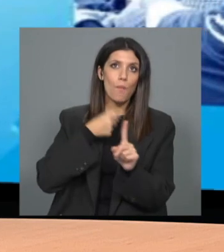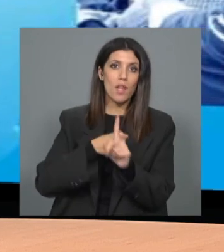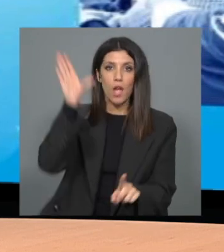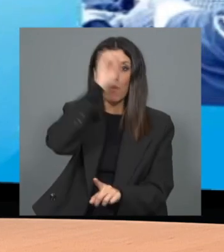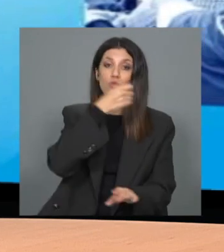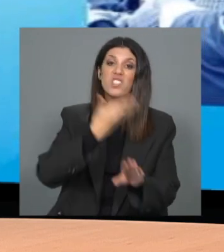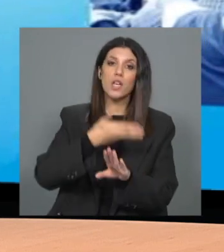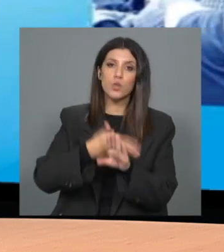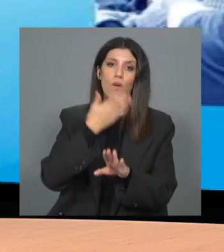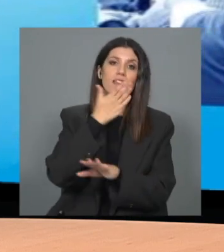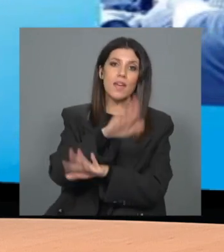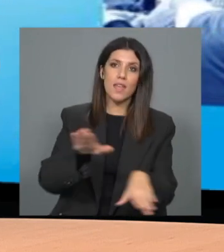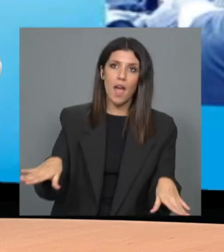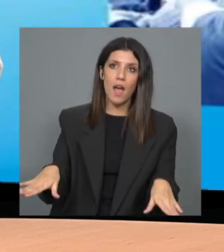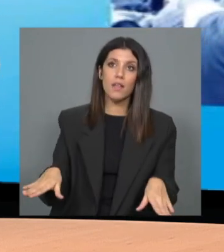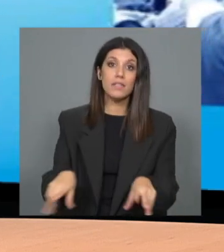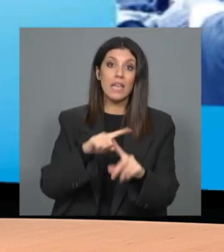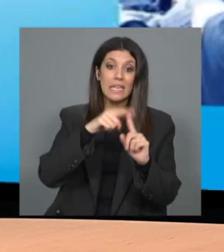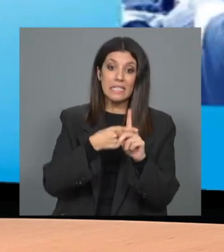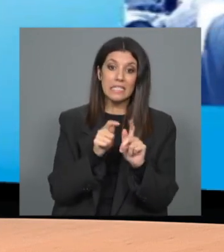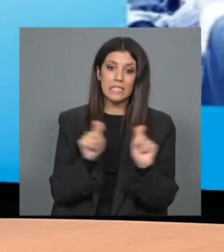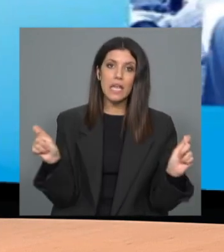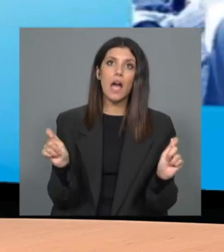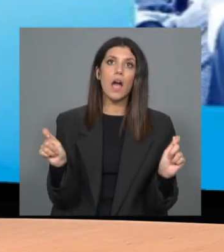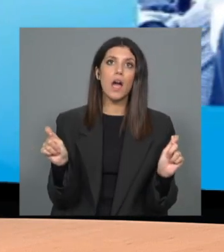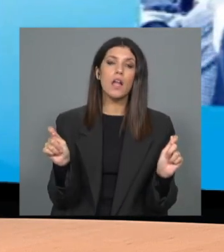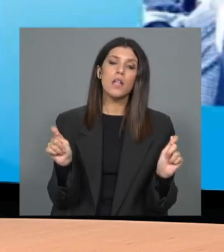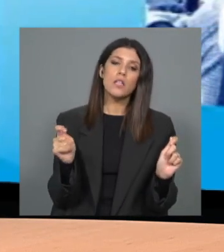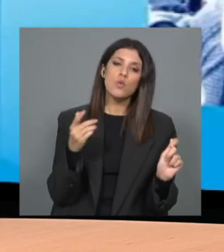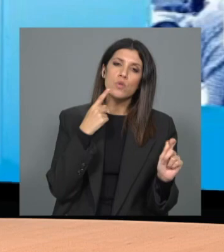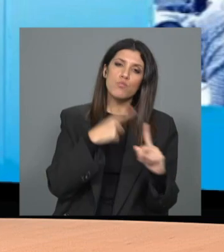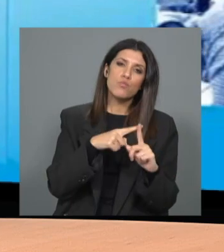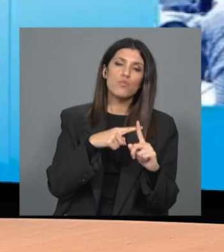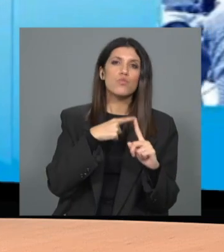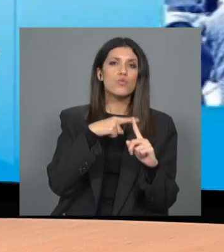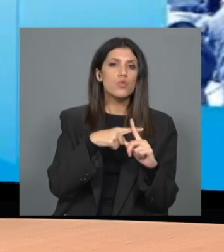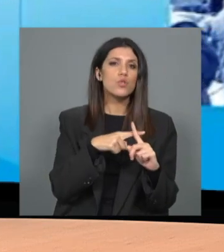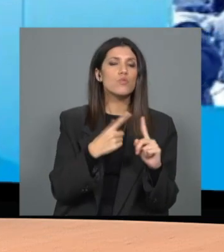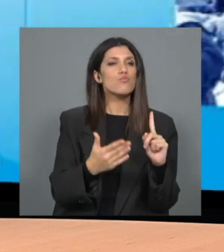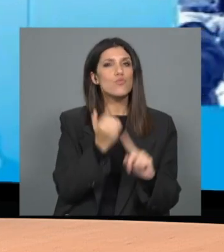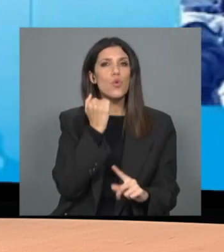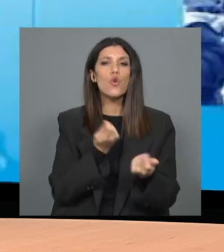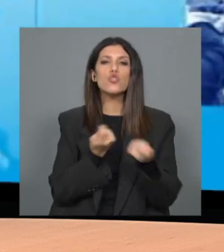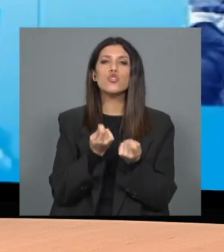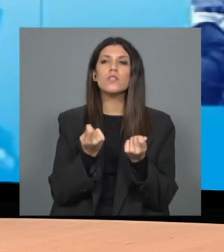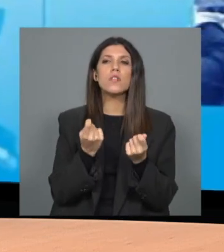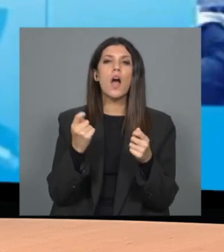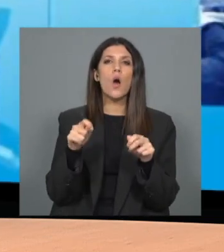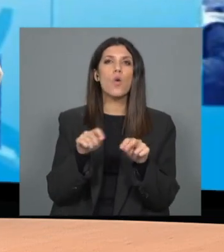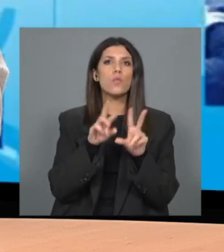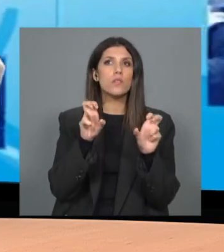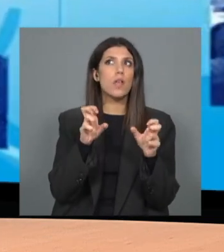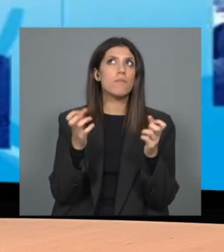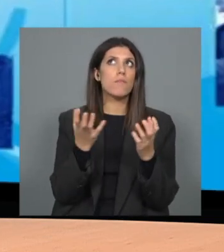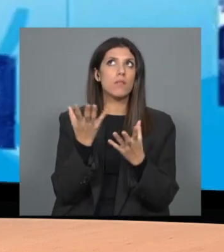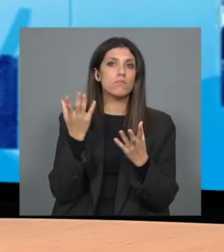de menores. Houve questões este ano que eu penso que não foram muito bem conseguidas, até na gestão de casos mediáticos, até por parte do Vaticano,